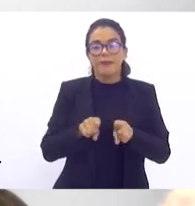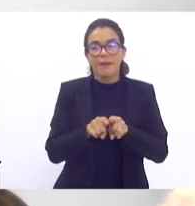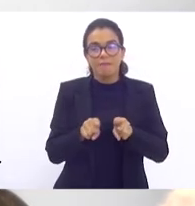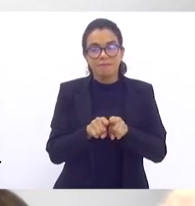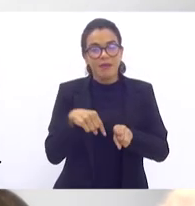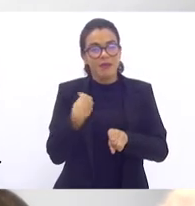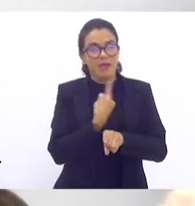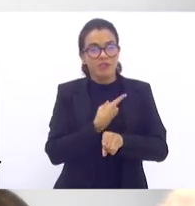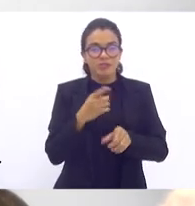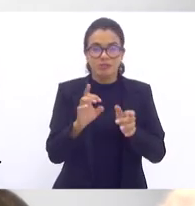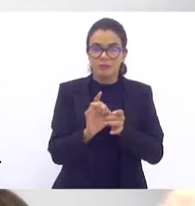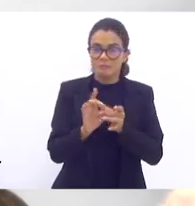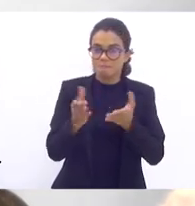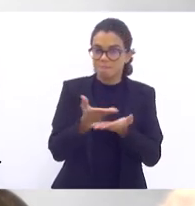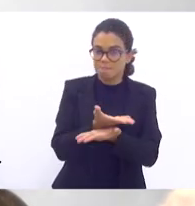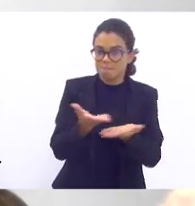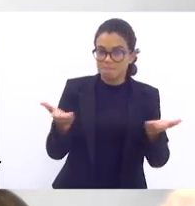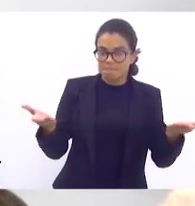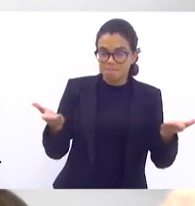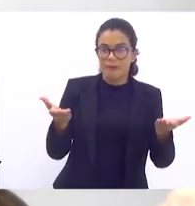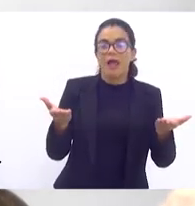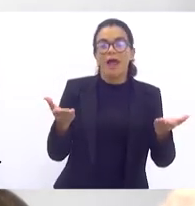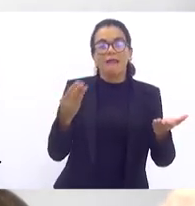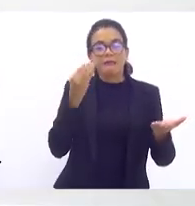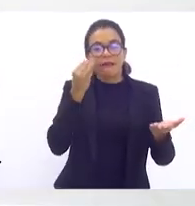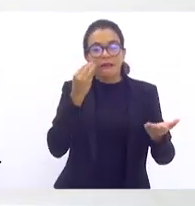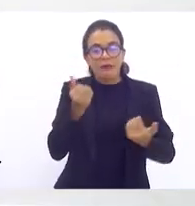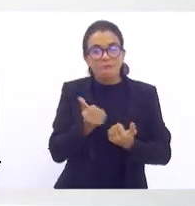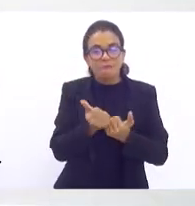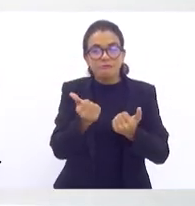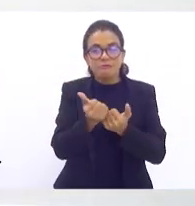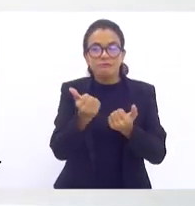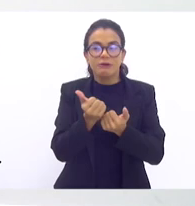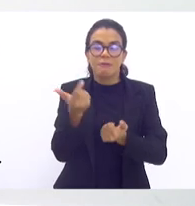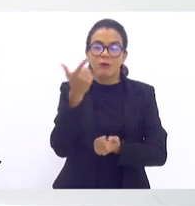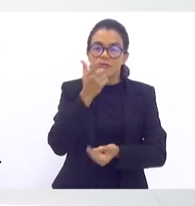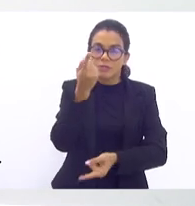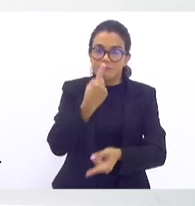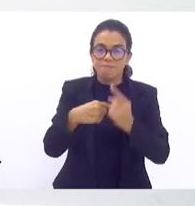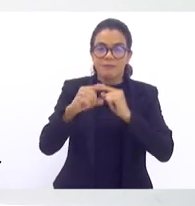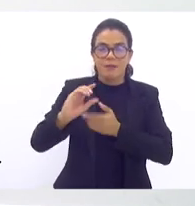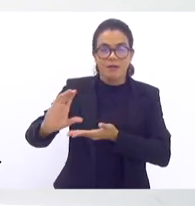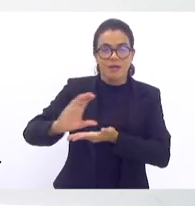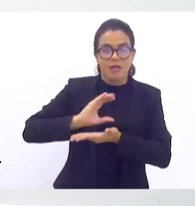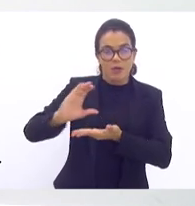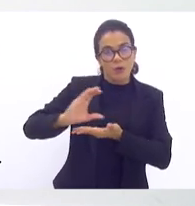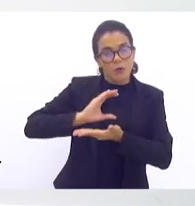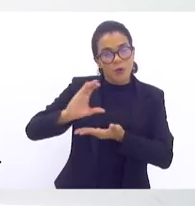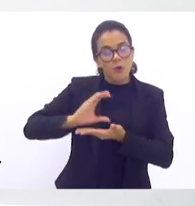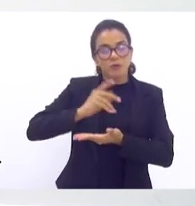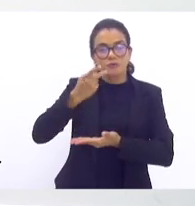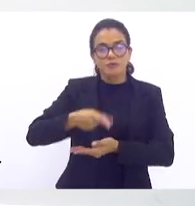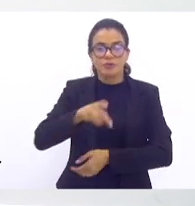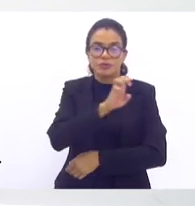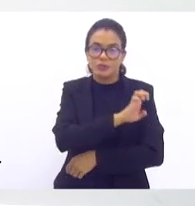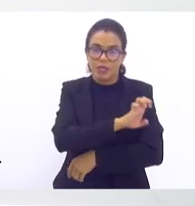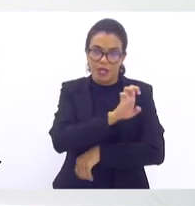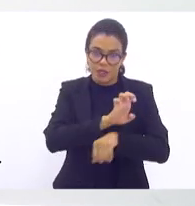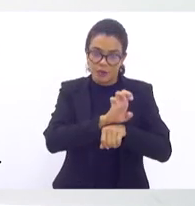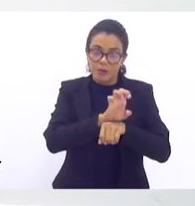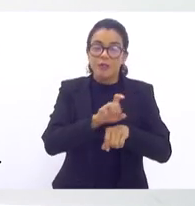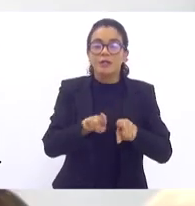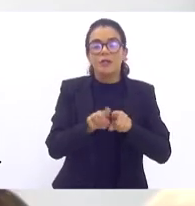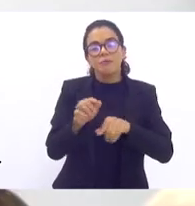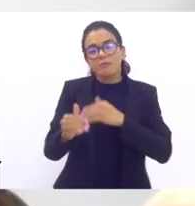está se colocando aqui Deputado e a todos os demais a tentar colaborar para trazer mais recursos né nossa obrigação é sempre trazer mais recursos do Estado a gente sabe que